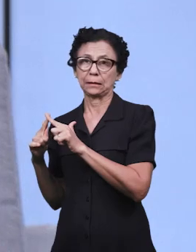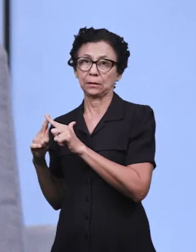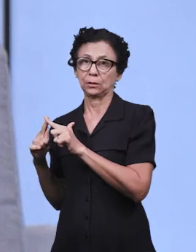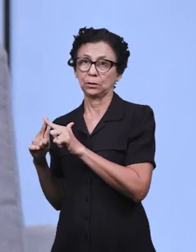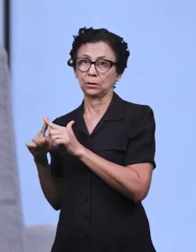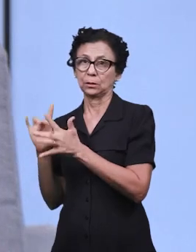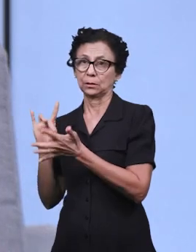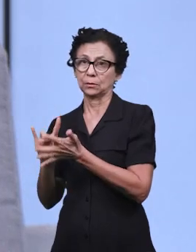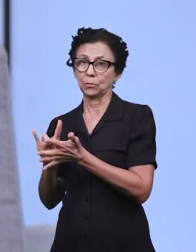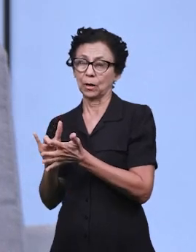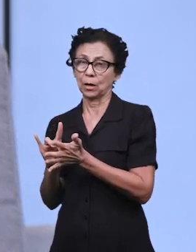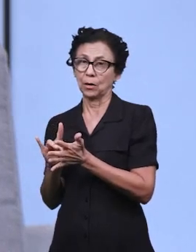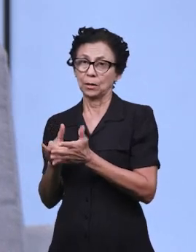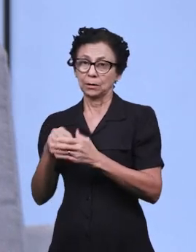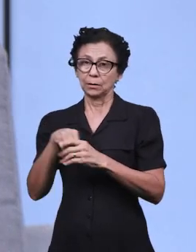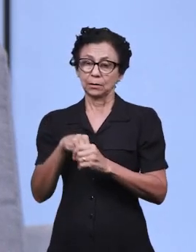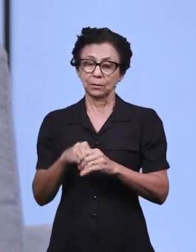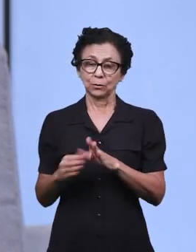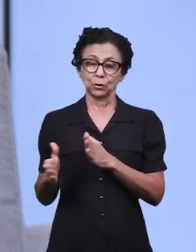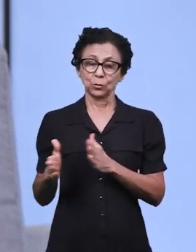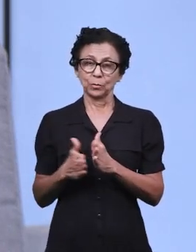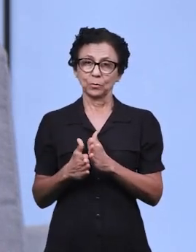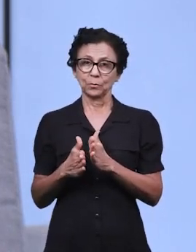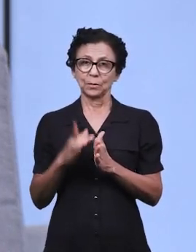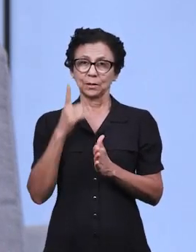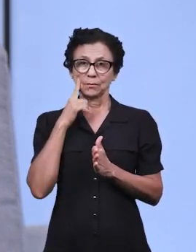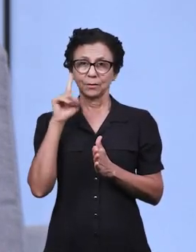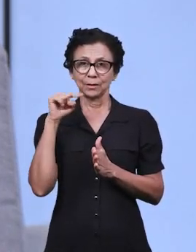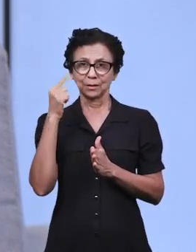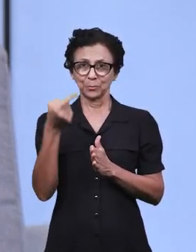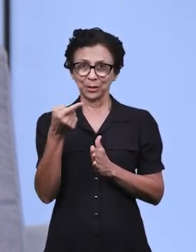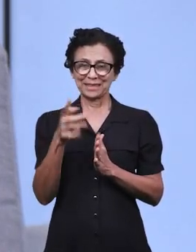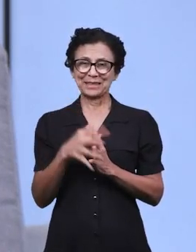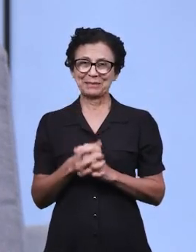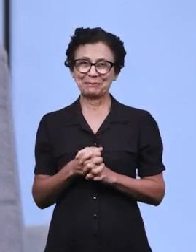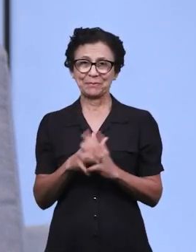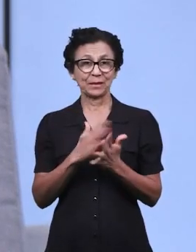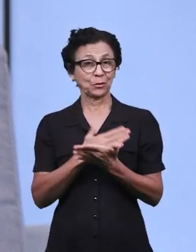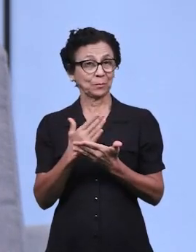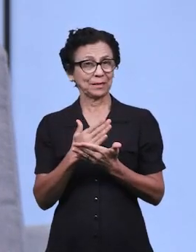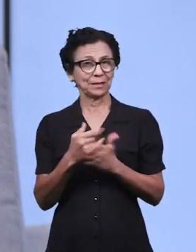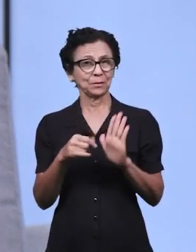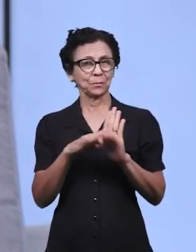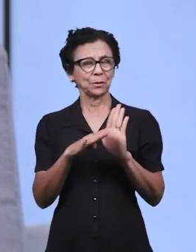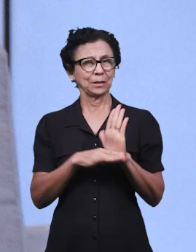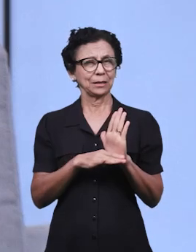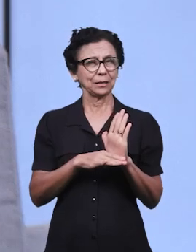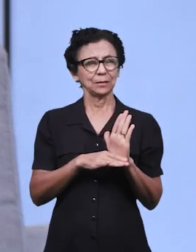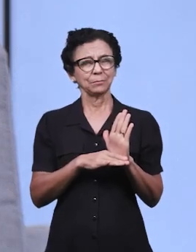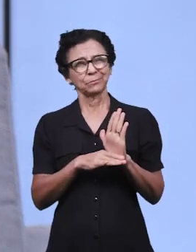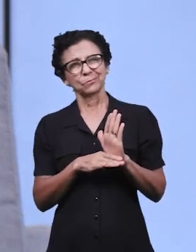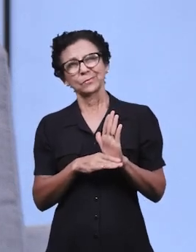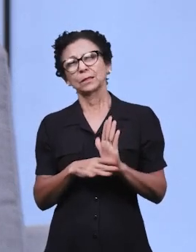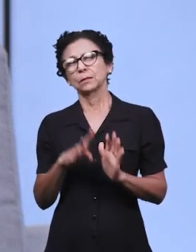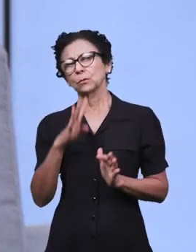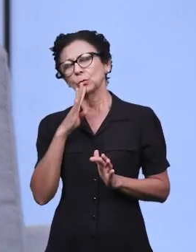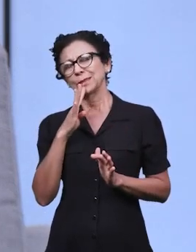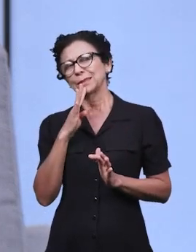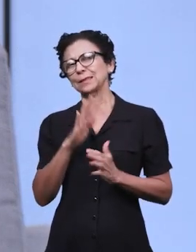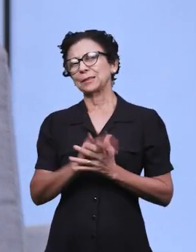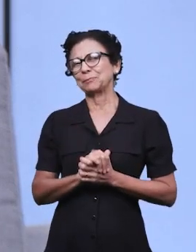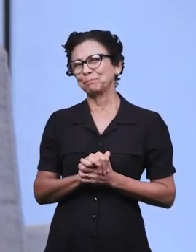que tempo é esse. Aliás, o convite é esse, fique aí conosco, agora que está começando o programa, para conhecer